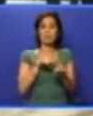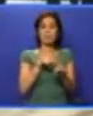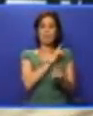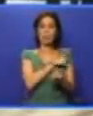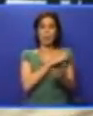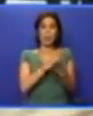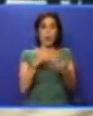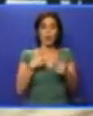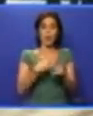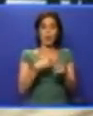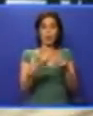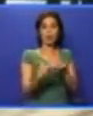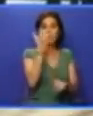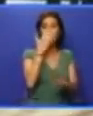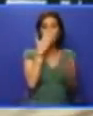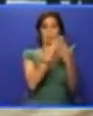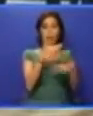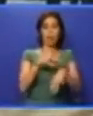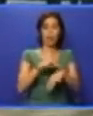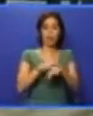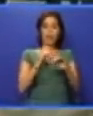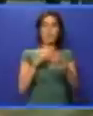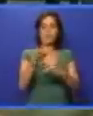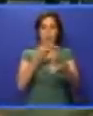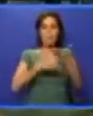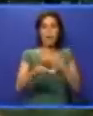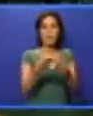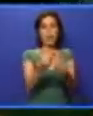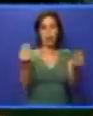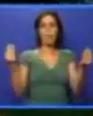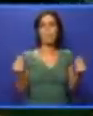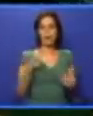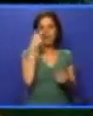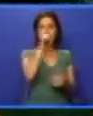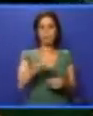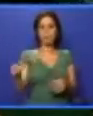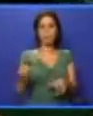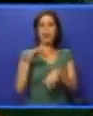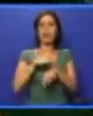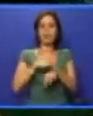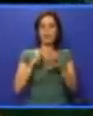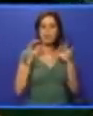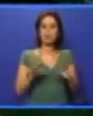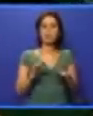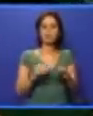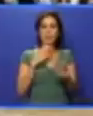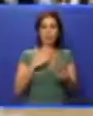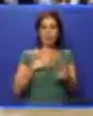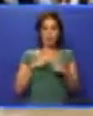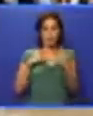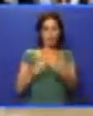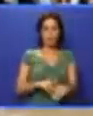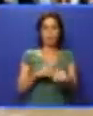não só eu ter sucesso a lidar com a doença, mas sim partilhar com muitos mais. Que a doença é mesmo muito incapacitante e a